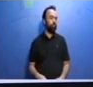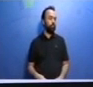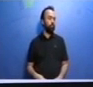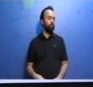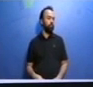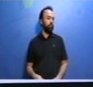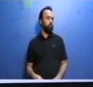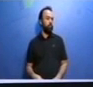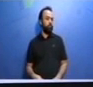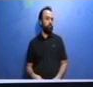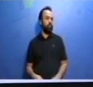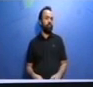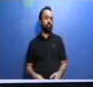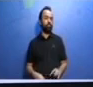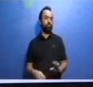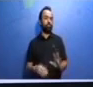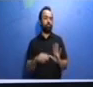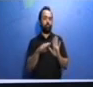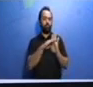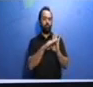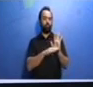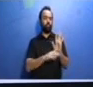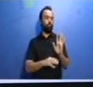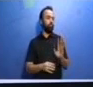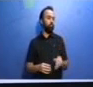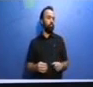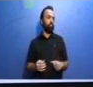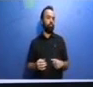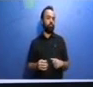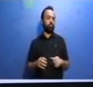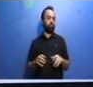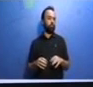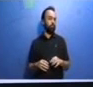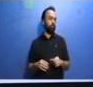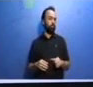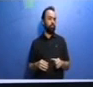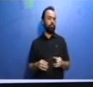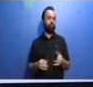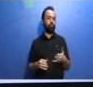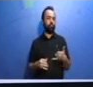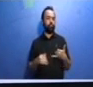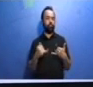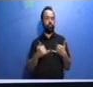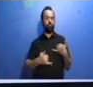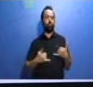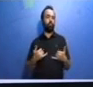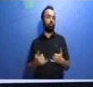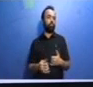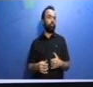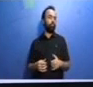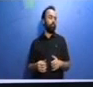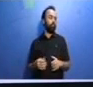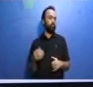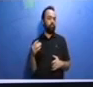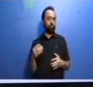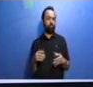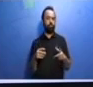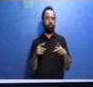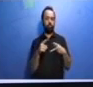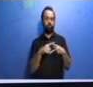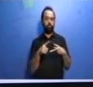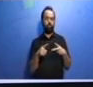combustão. Aqui a classificação de uma reação, ela pode ser tanto reversível como